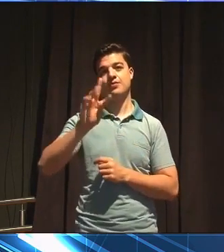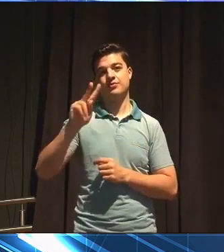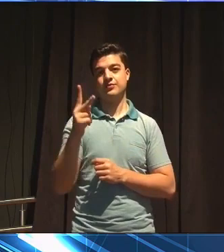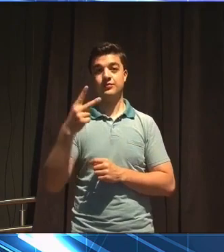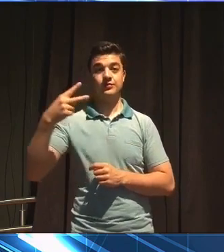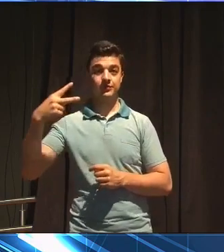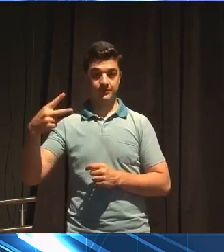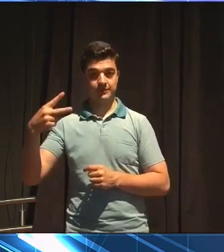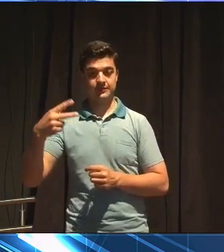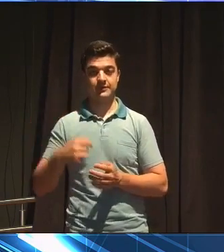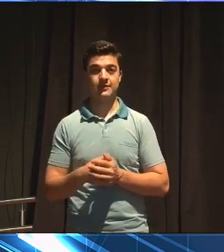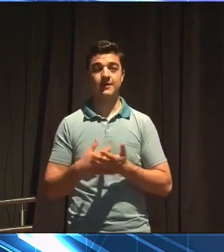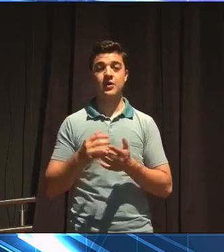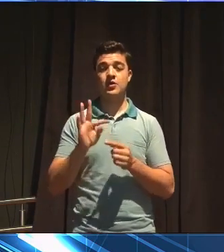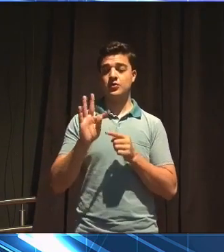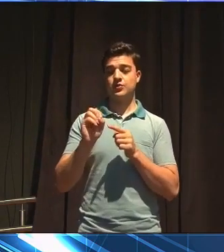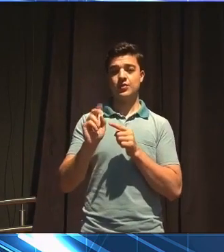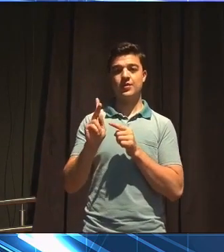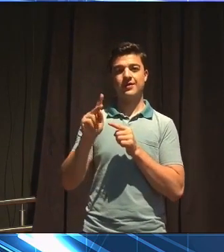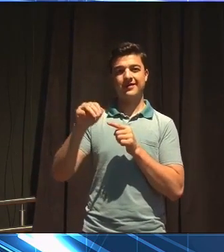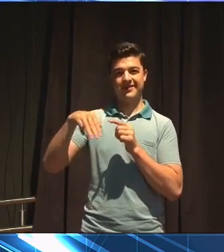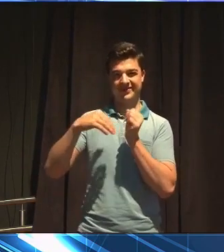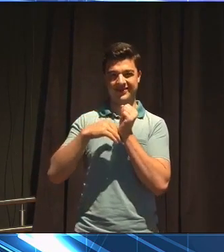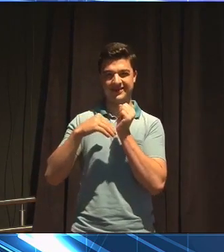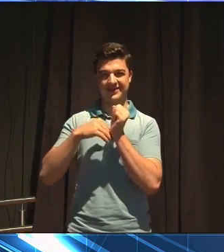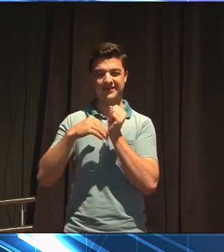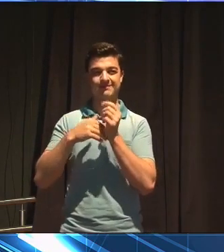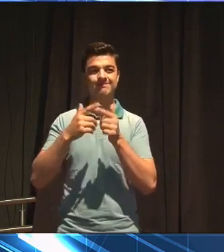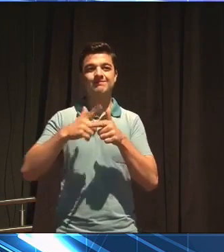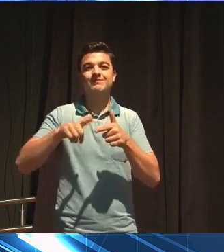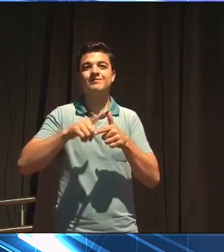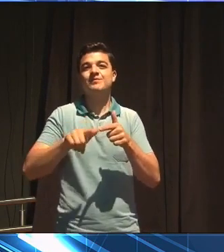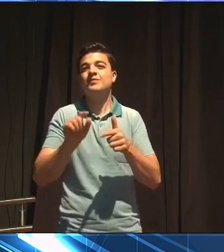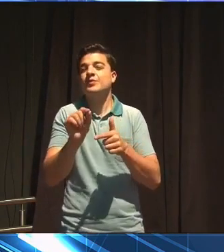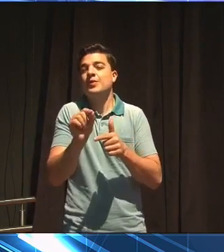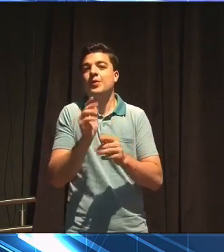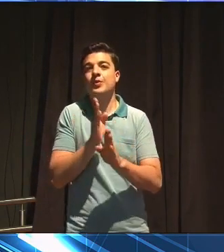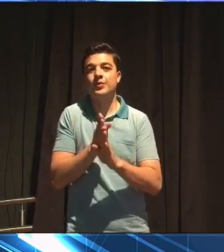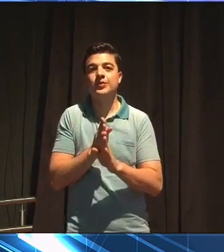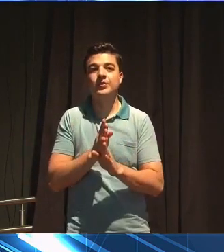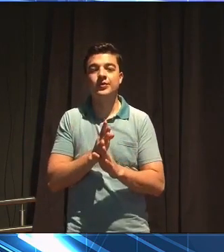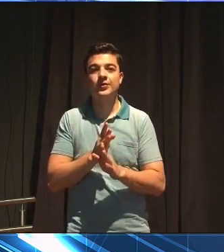O problema do token é quando eu vou pensar em utilizar